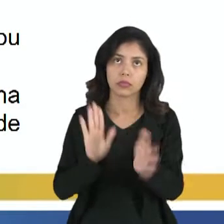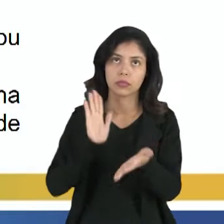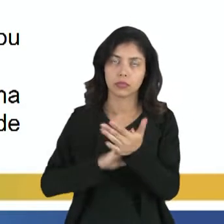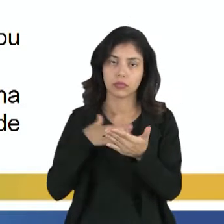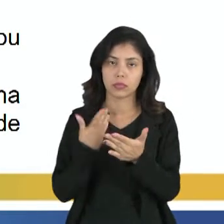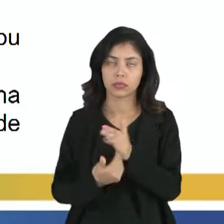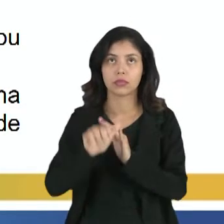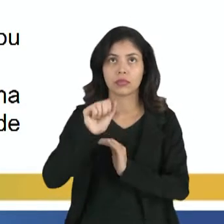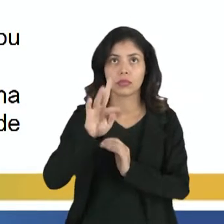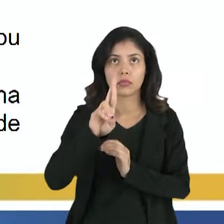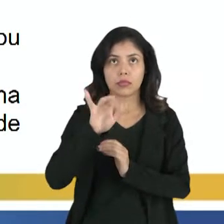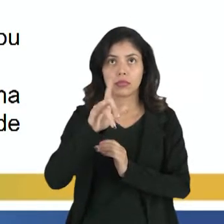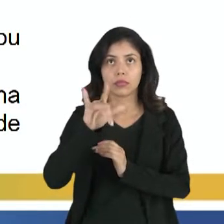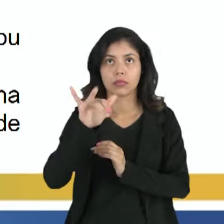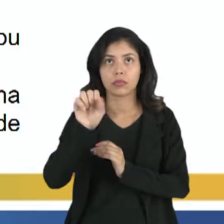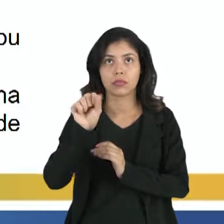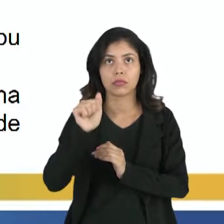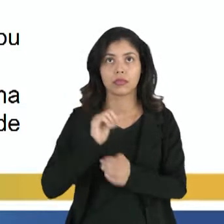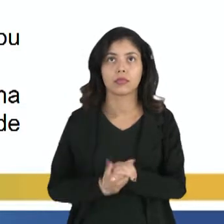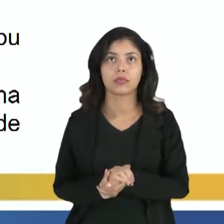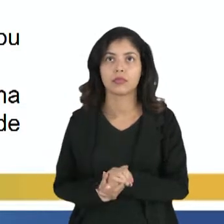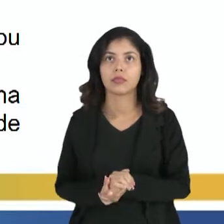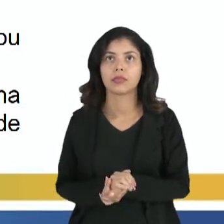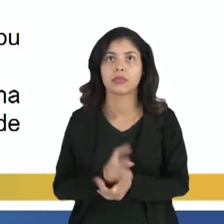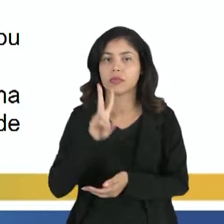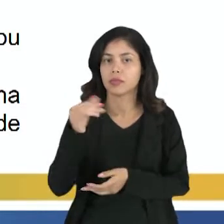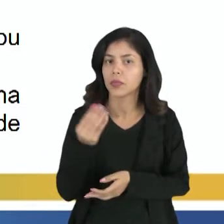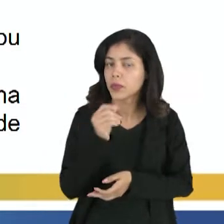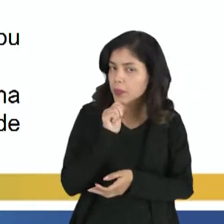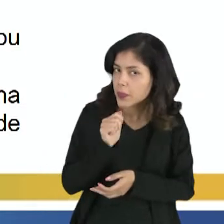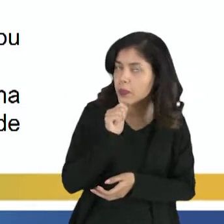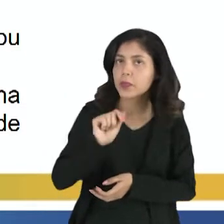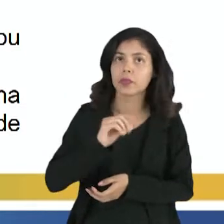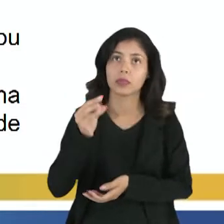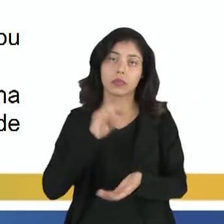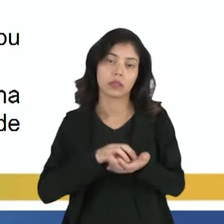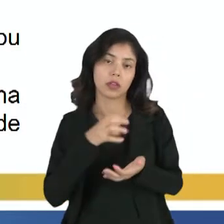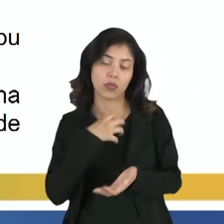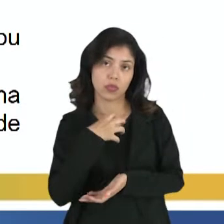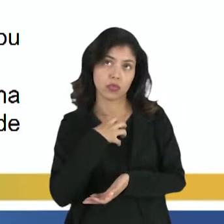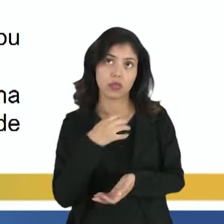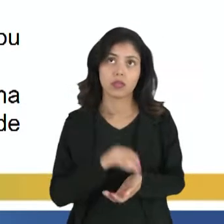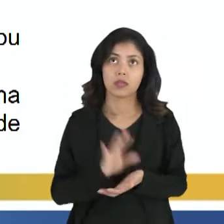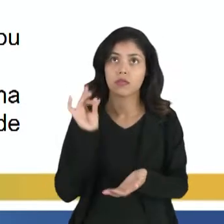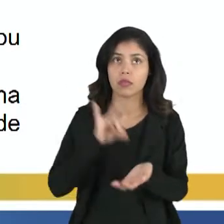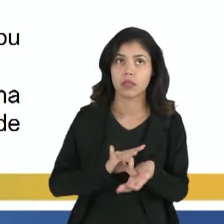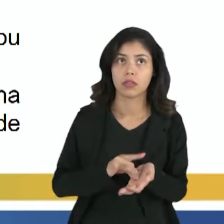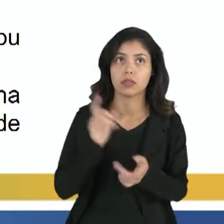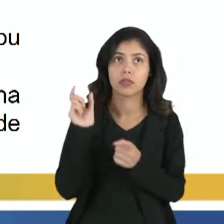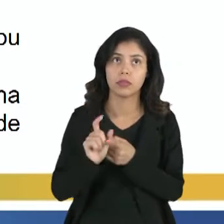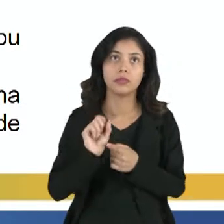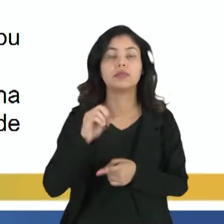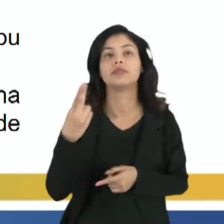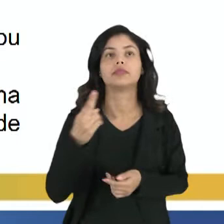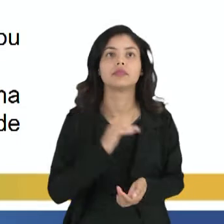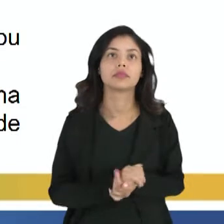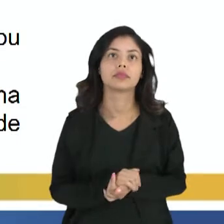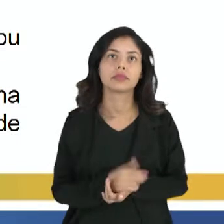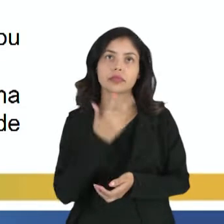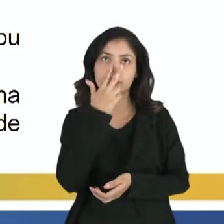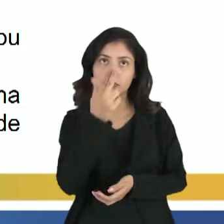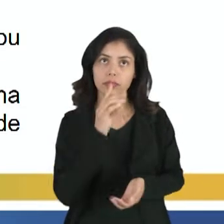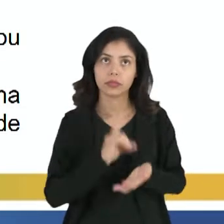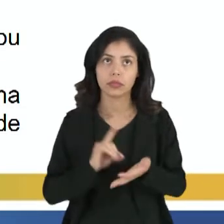ela proporciona interpretações abstratas que vão além do sentido real das palavras, ou seja,